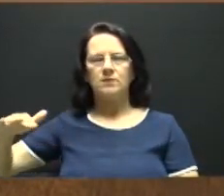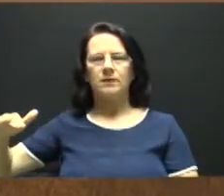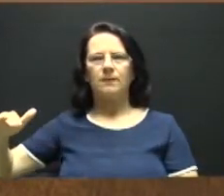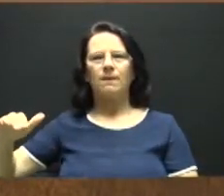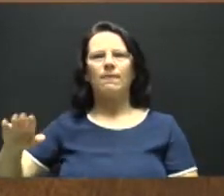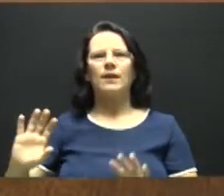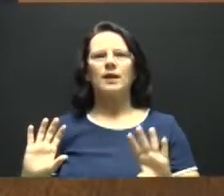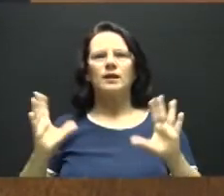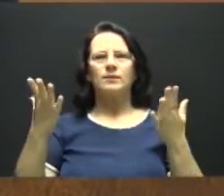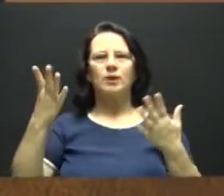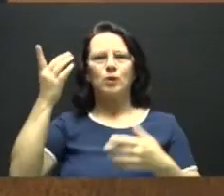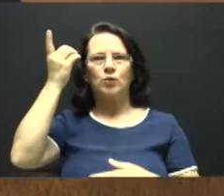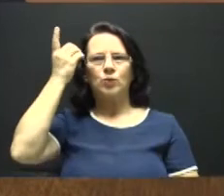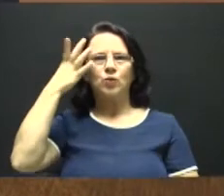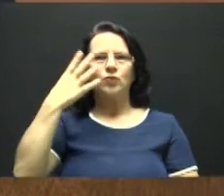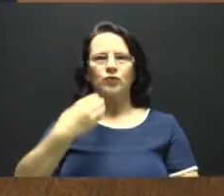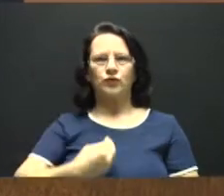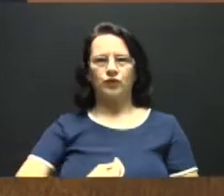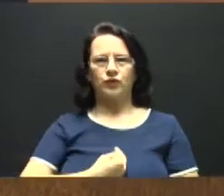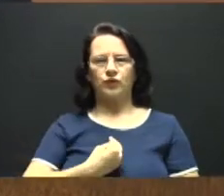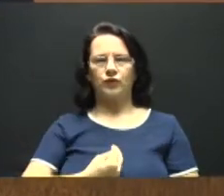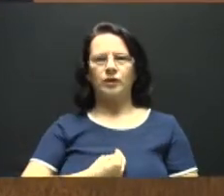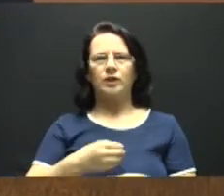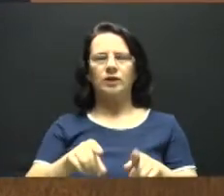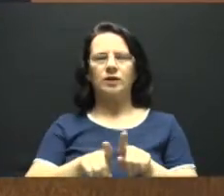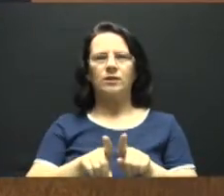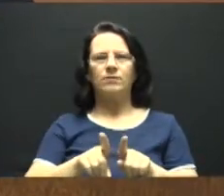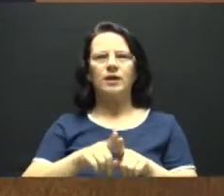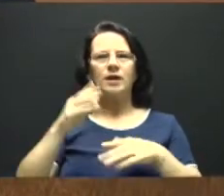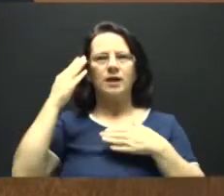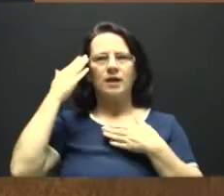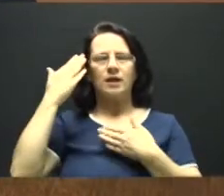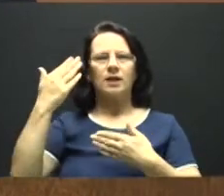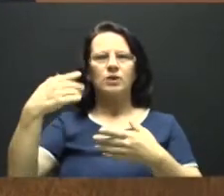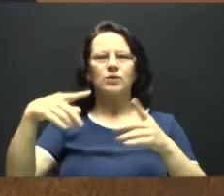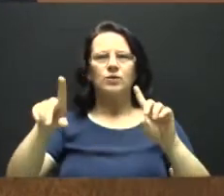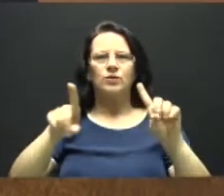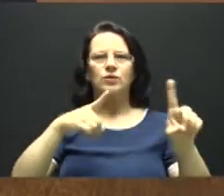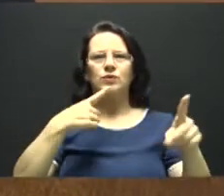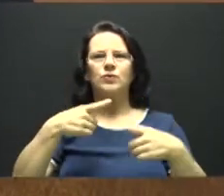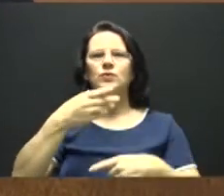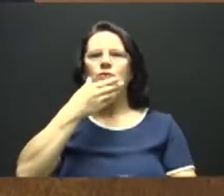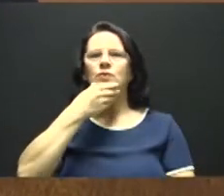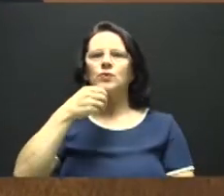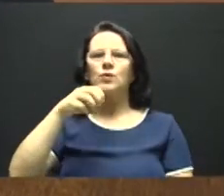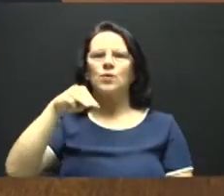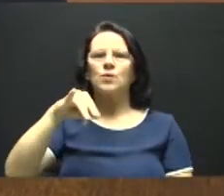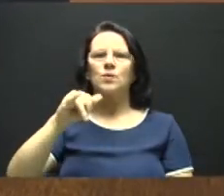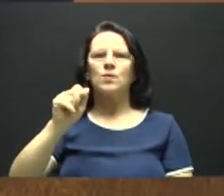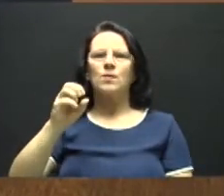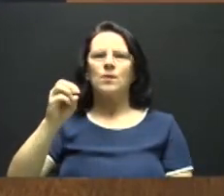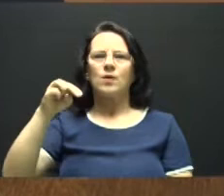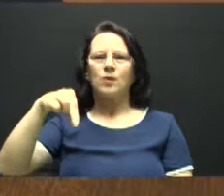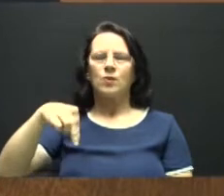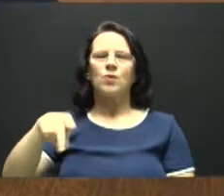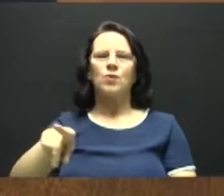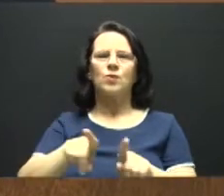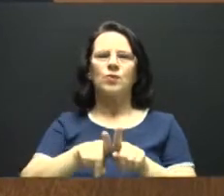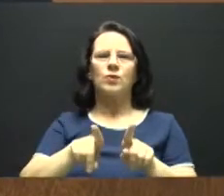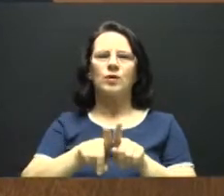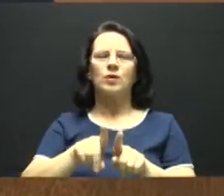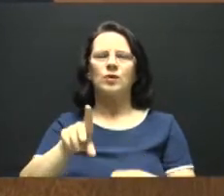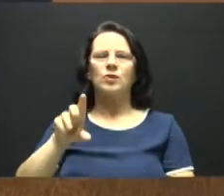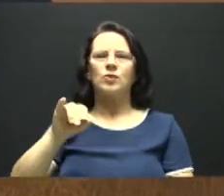celebrando o dom da vida agradece também os músicos marcos santana jucélia também a equipe da câmara